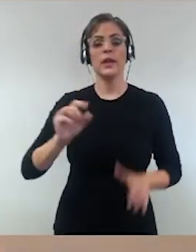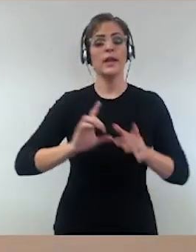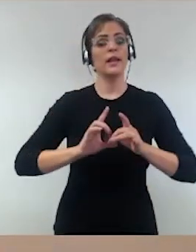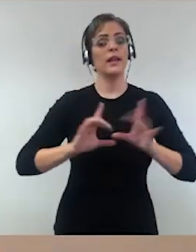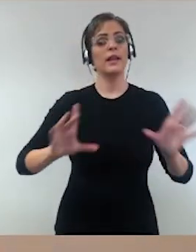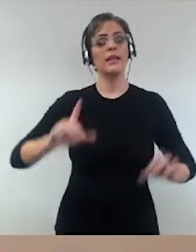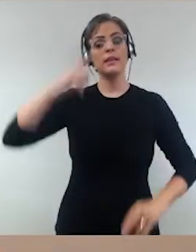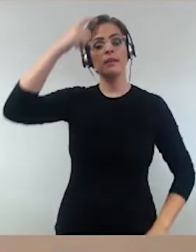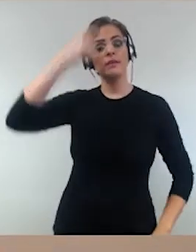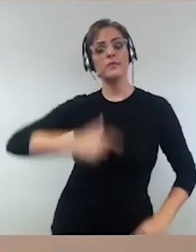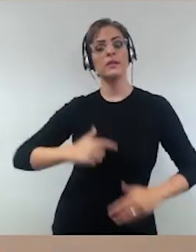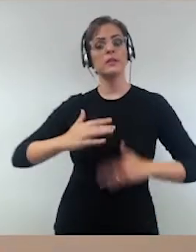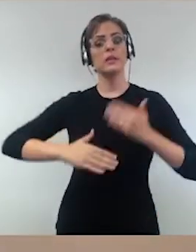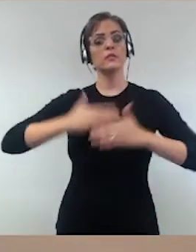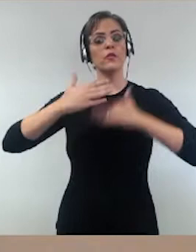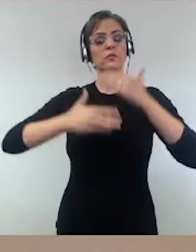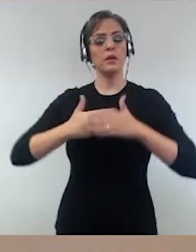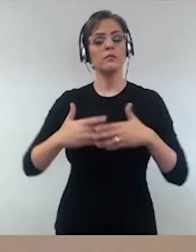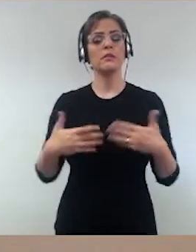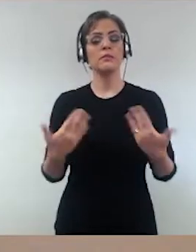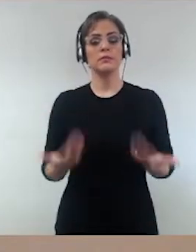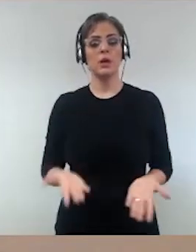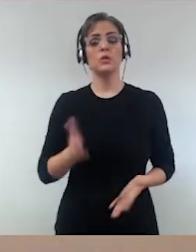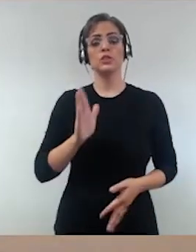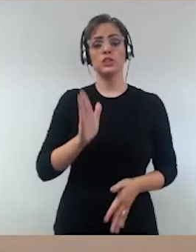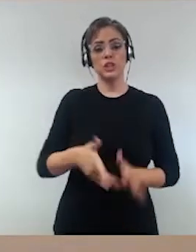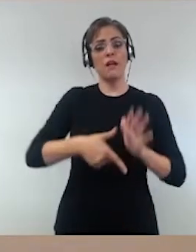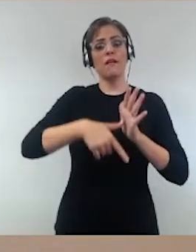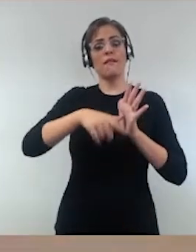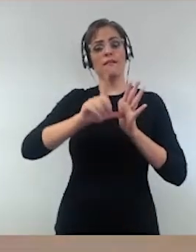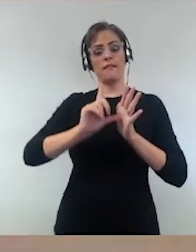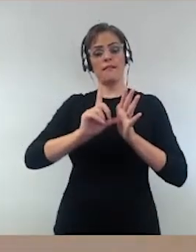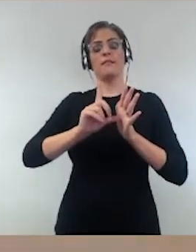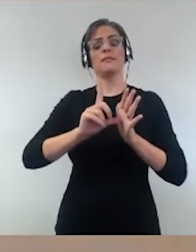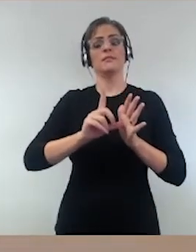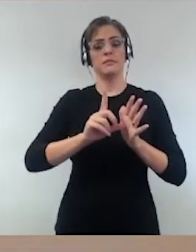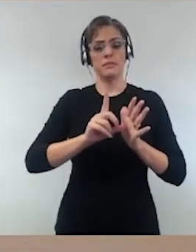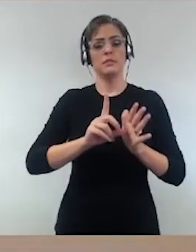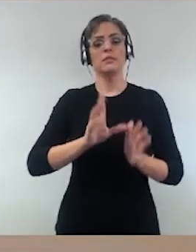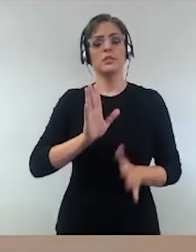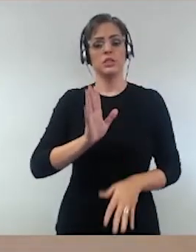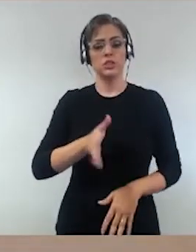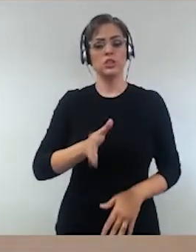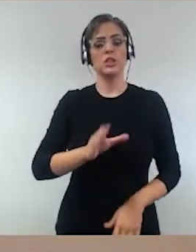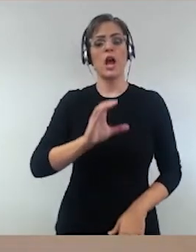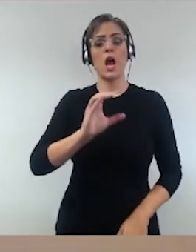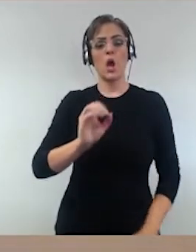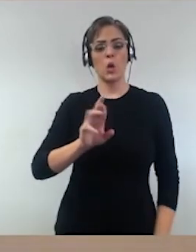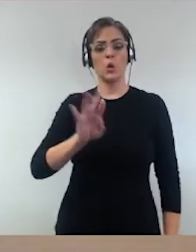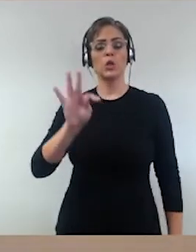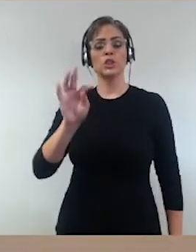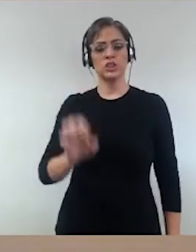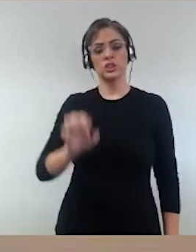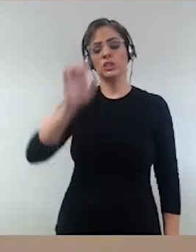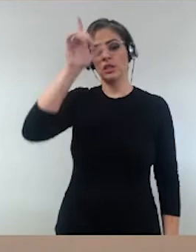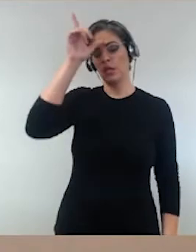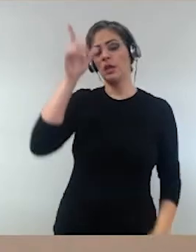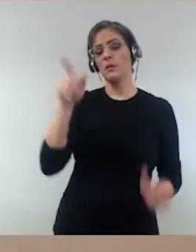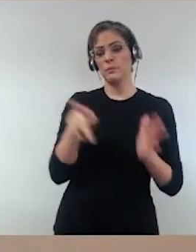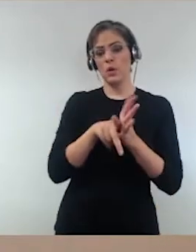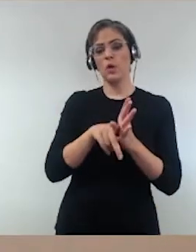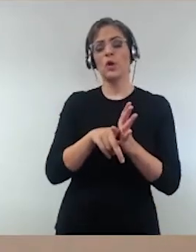desenvolvimento da personalidade. Então, a Corte já tinha entendido que, à luz da lei fundamental alemã, da Constituição